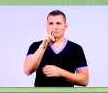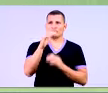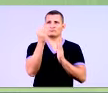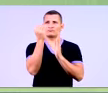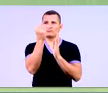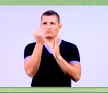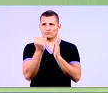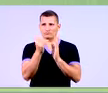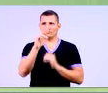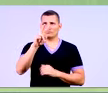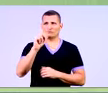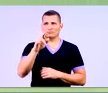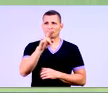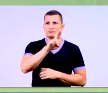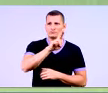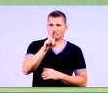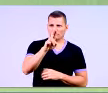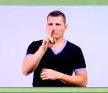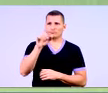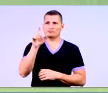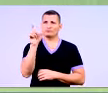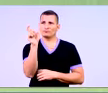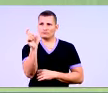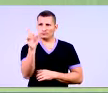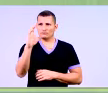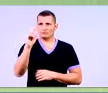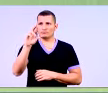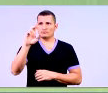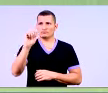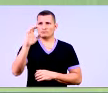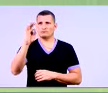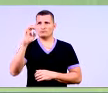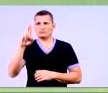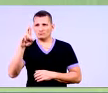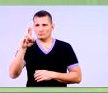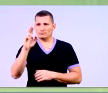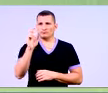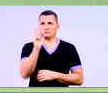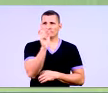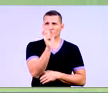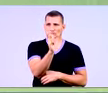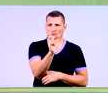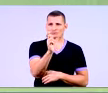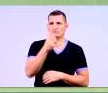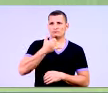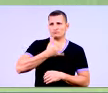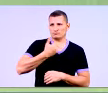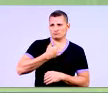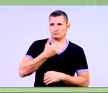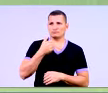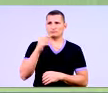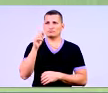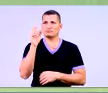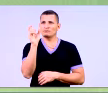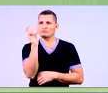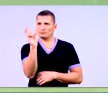nome do tipo caracter idade do tipo número